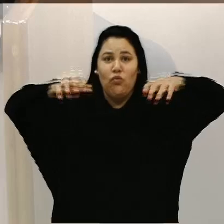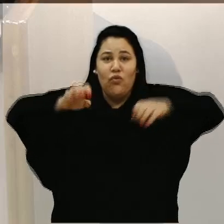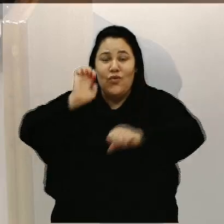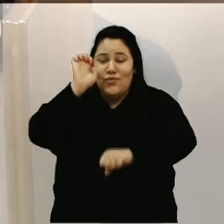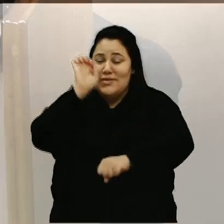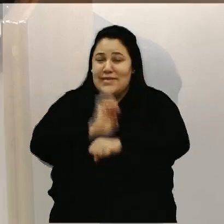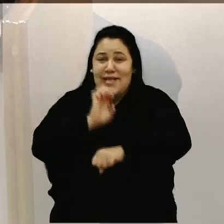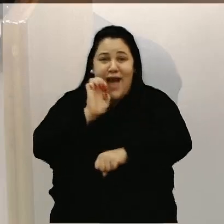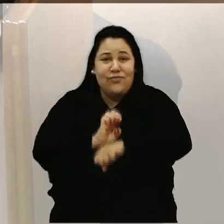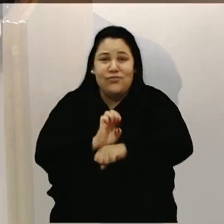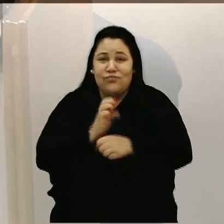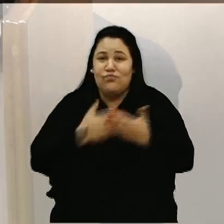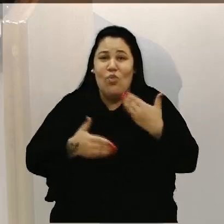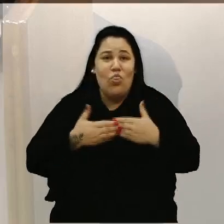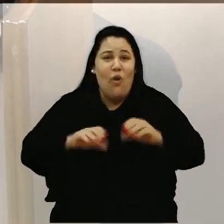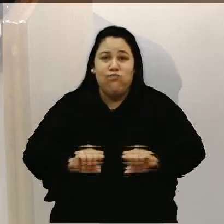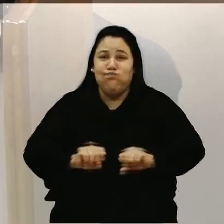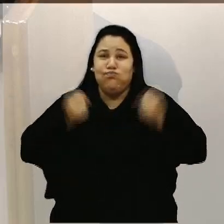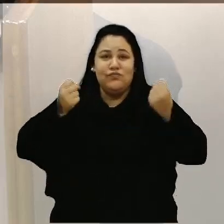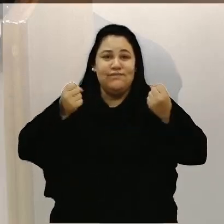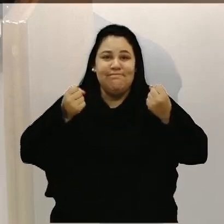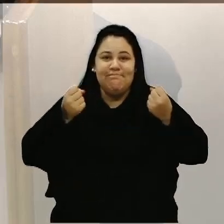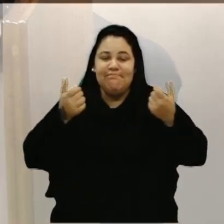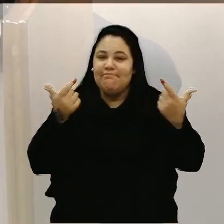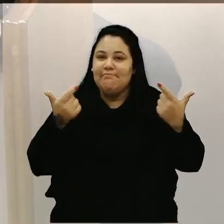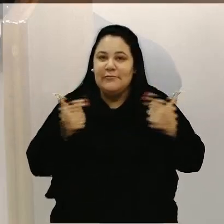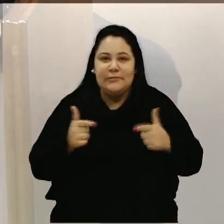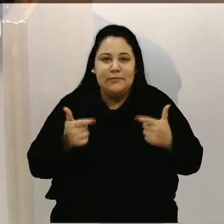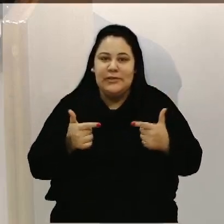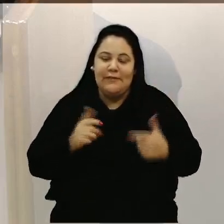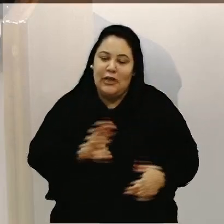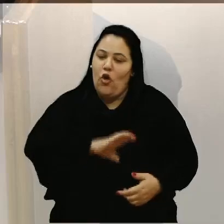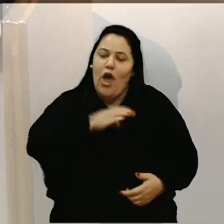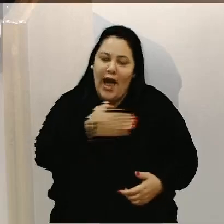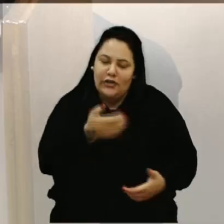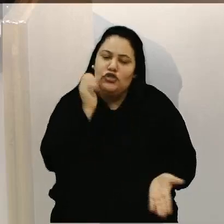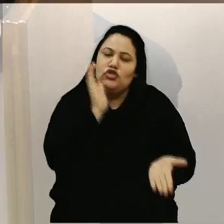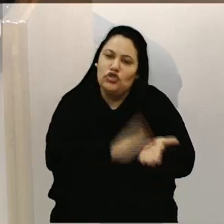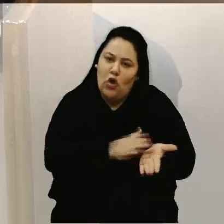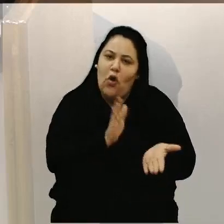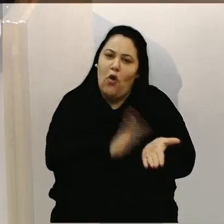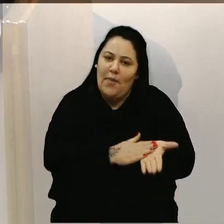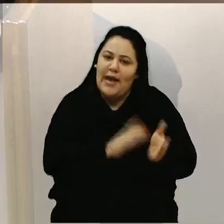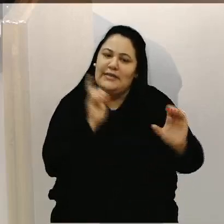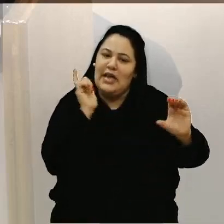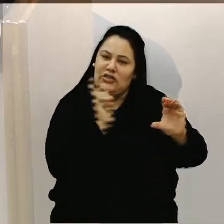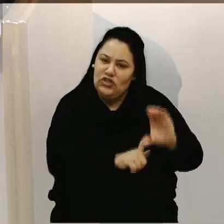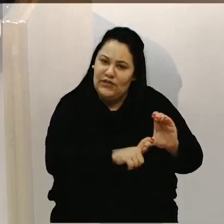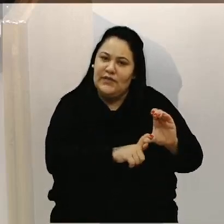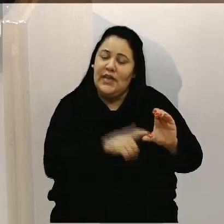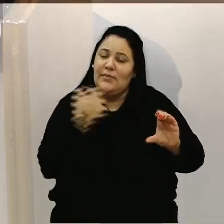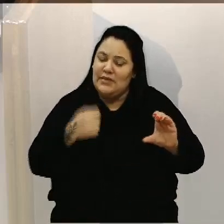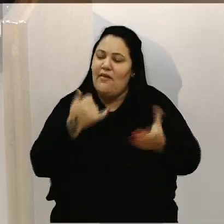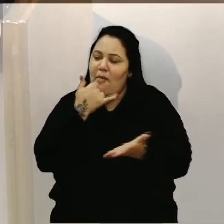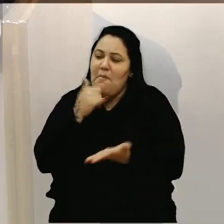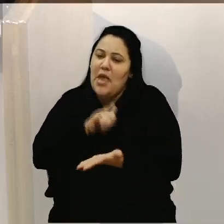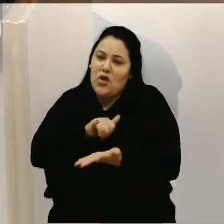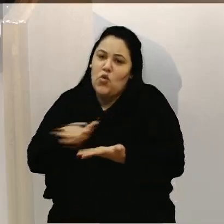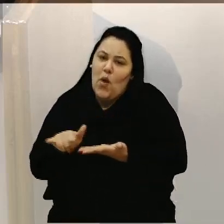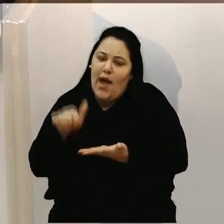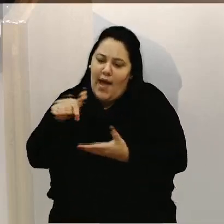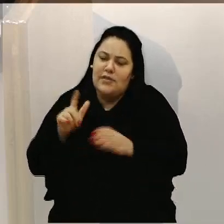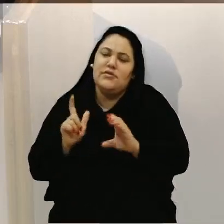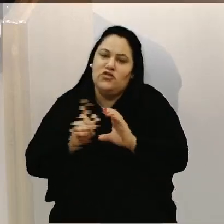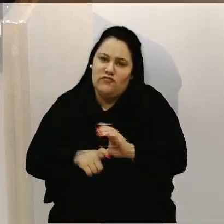destruído, ele não deveria ter coragem de cobrar e dar anistia à nossa dívida. Então, me somo a sua